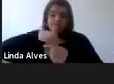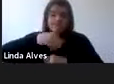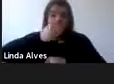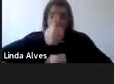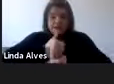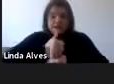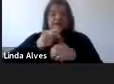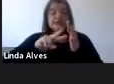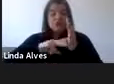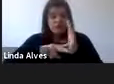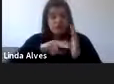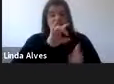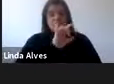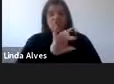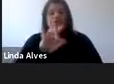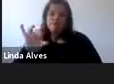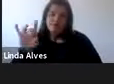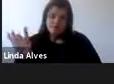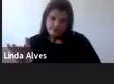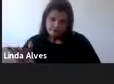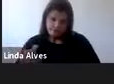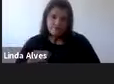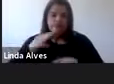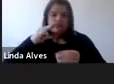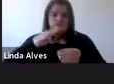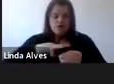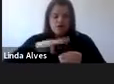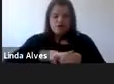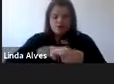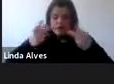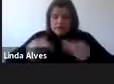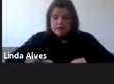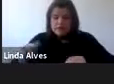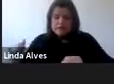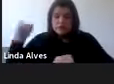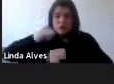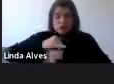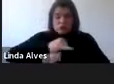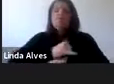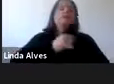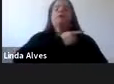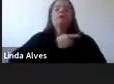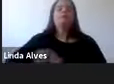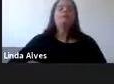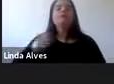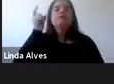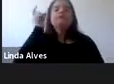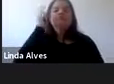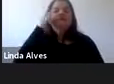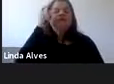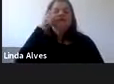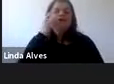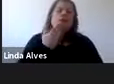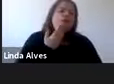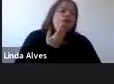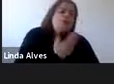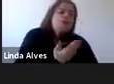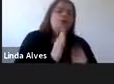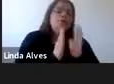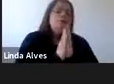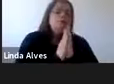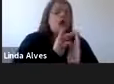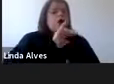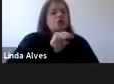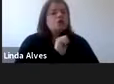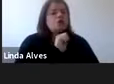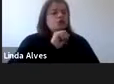no caso da Volkswagen aqui de São José dos Pinhais, o presidente Sérgio Butka me delegou essa responsabilidade de fazer parte